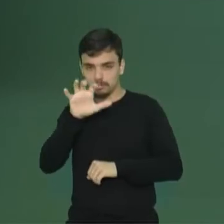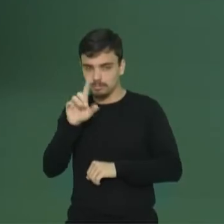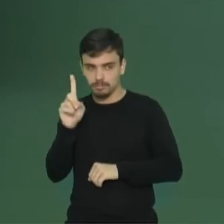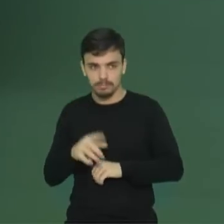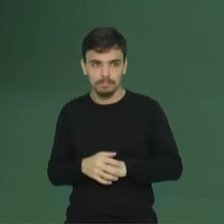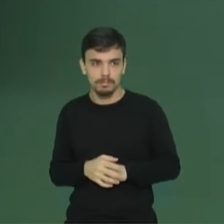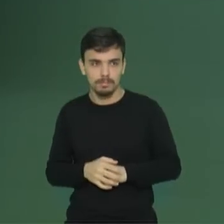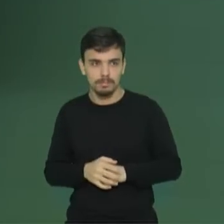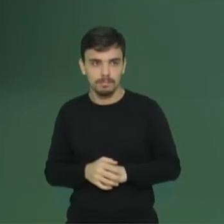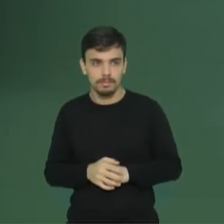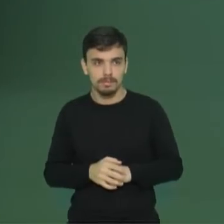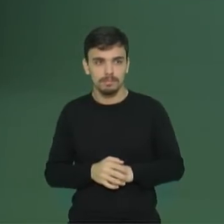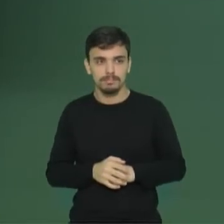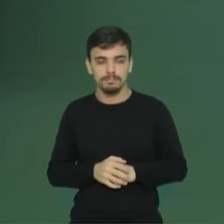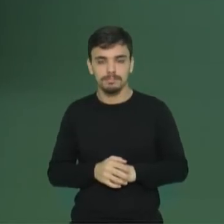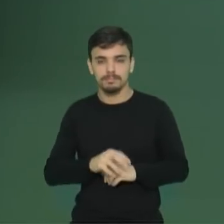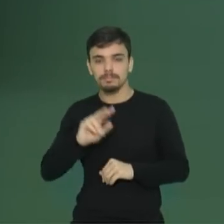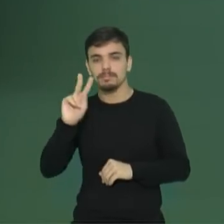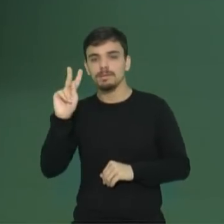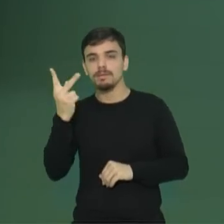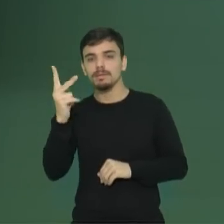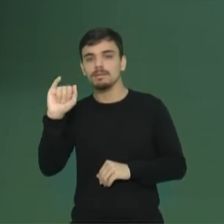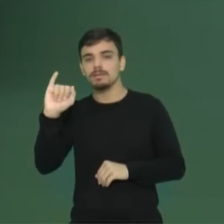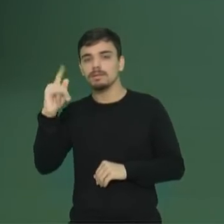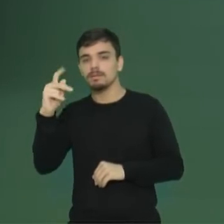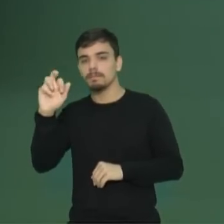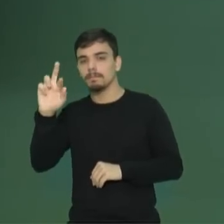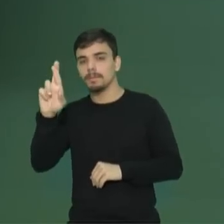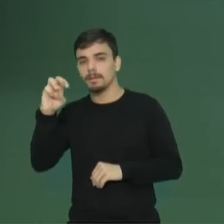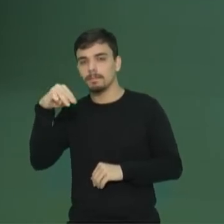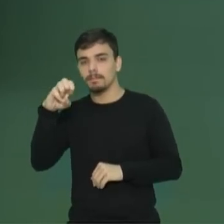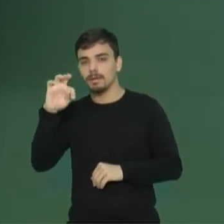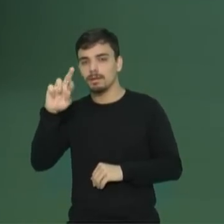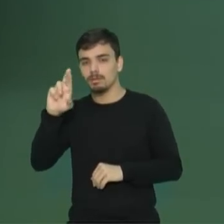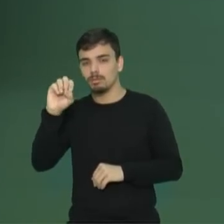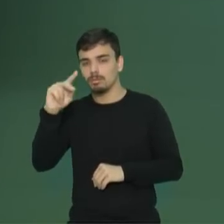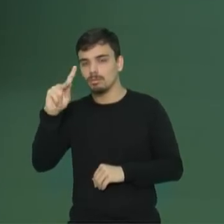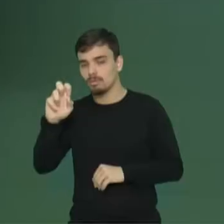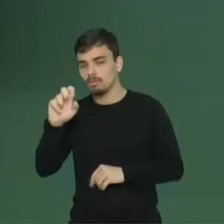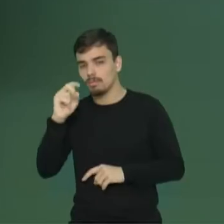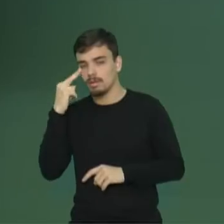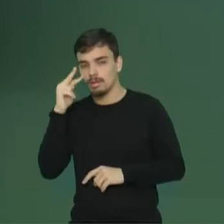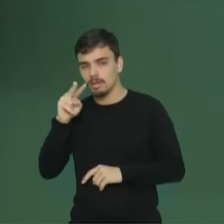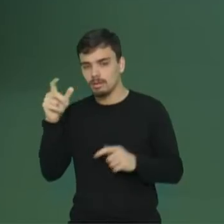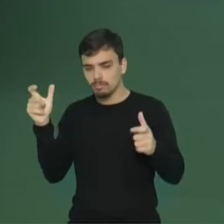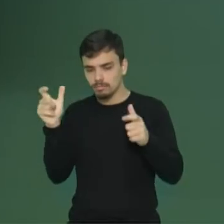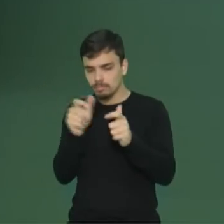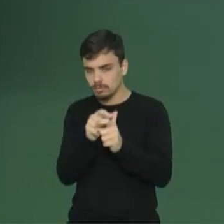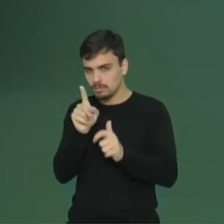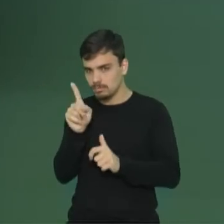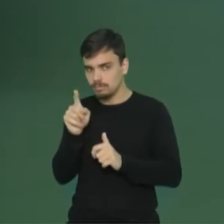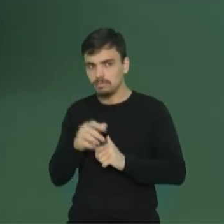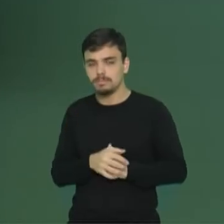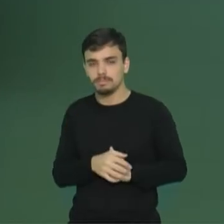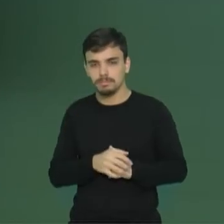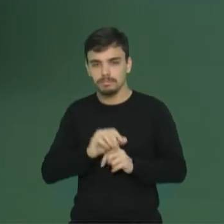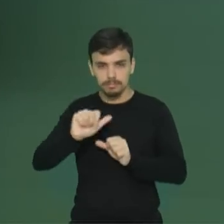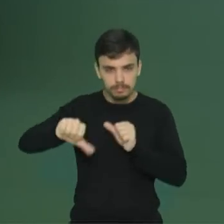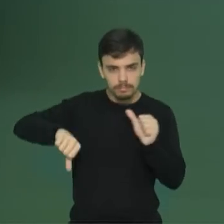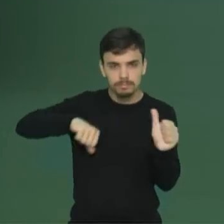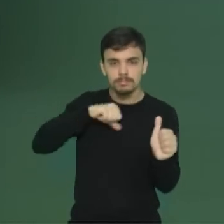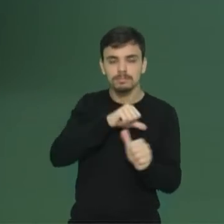é hipermétrope, que o olho dele é mais curto, então a imagem ideal é